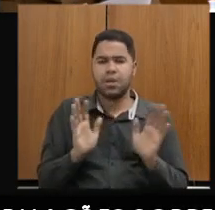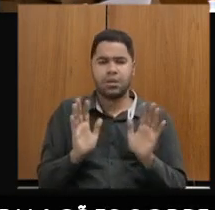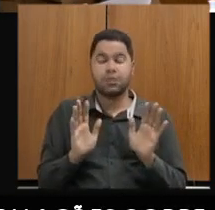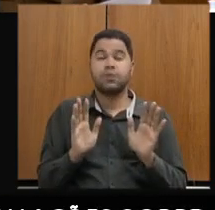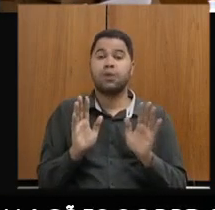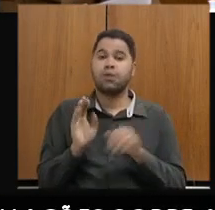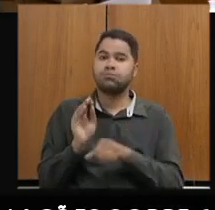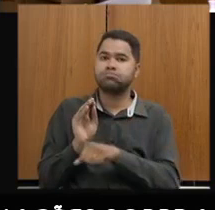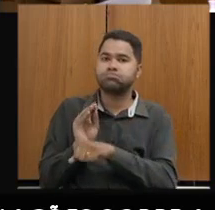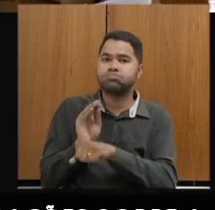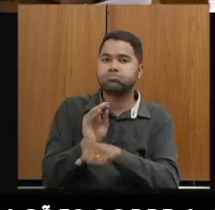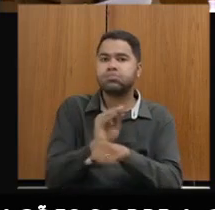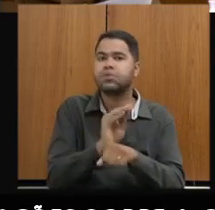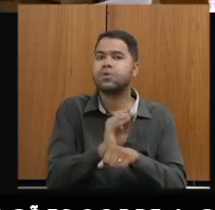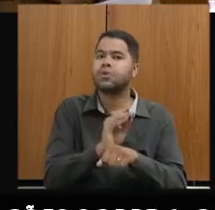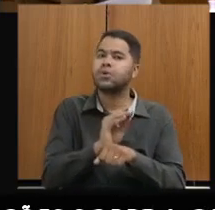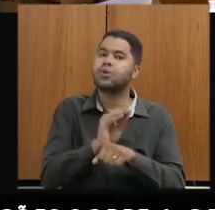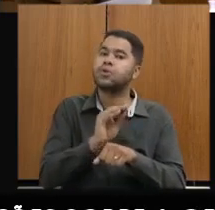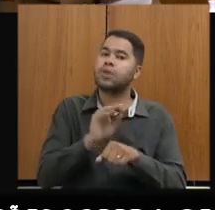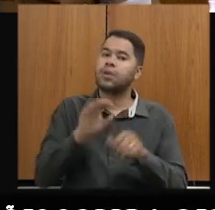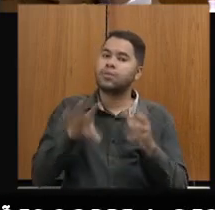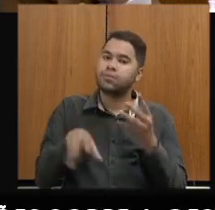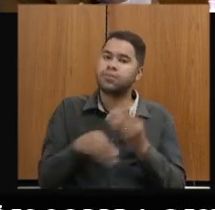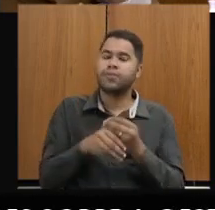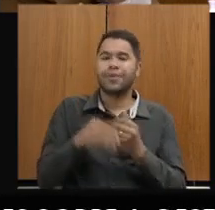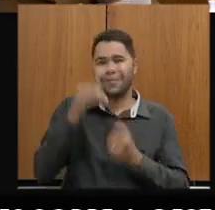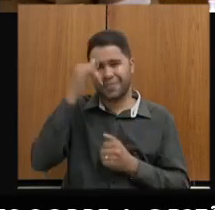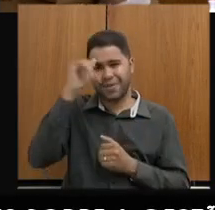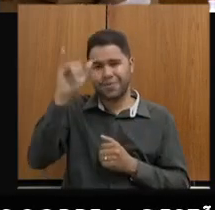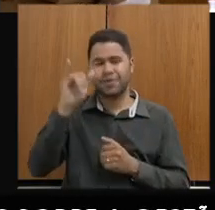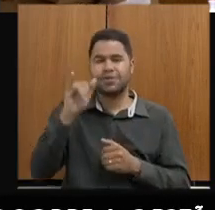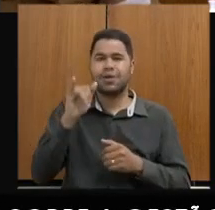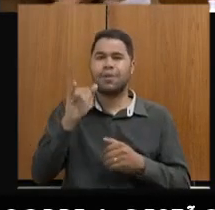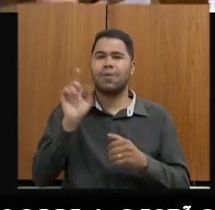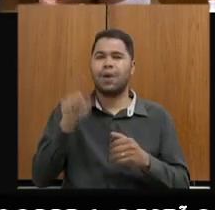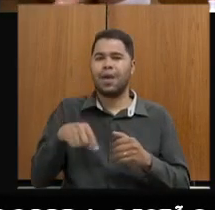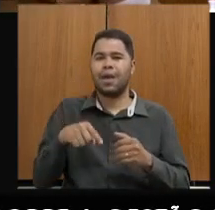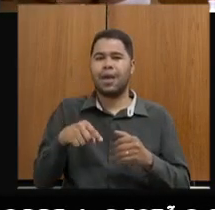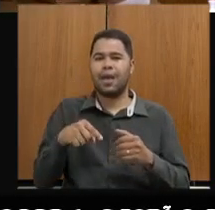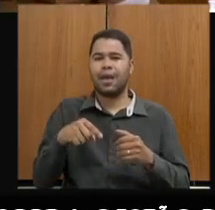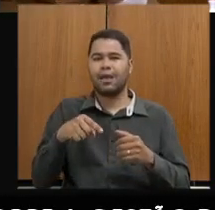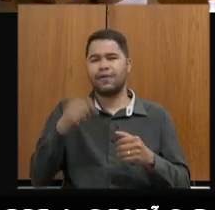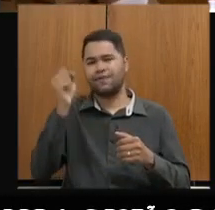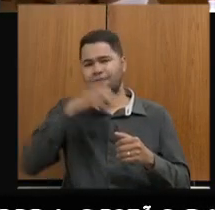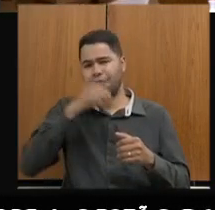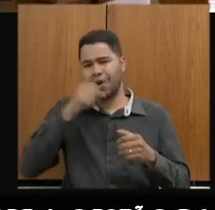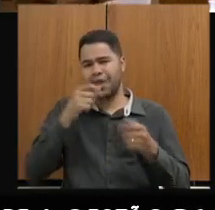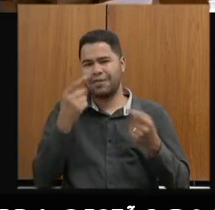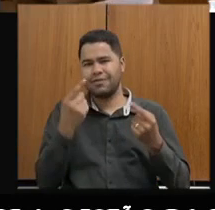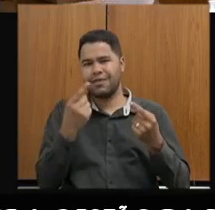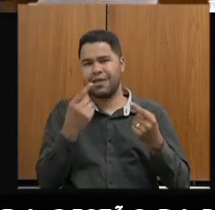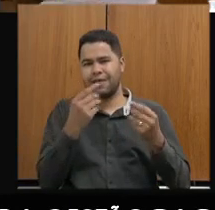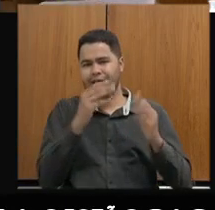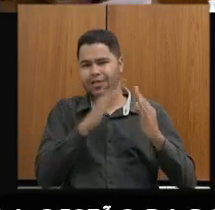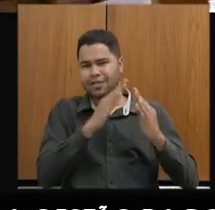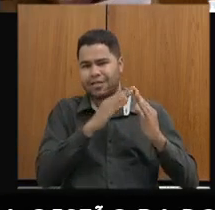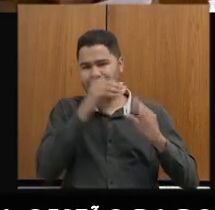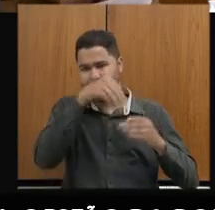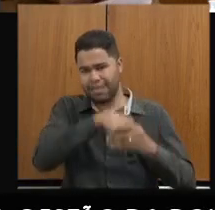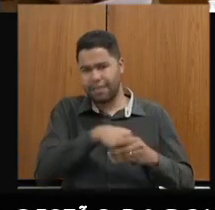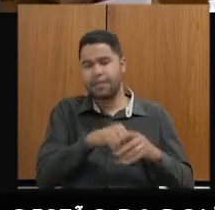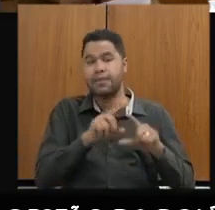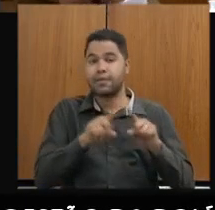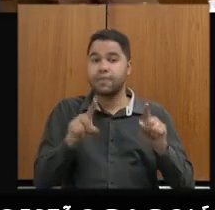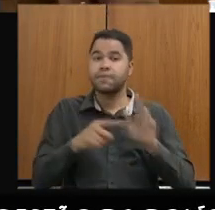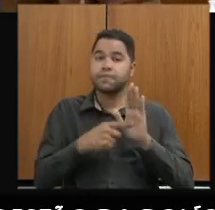também cuidando muito né da inclusão na disciplina de prevenção à violência doméstica não falar mais à frente algumas alguns avanços nessa área mas é